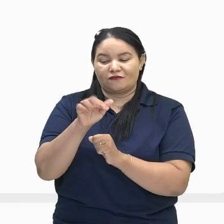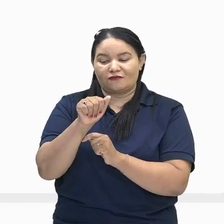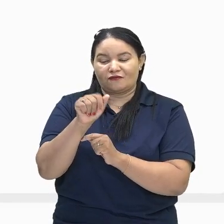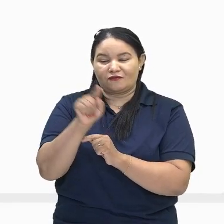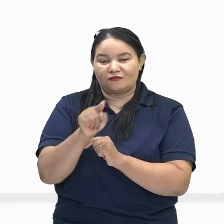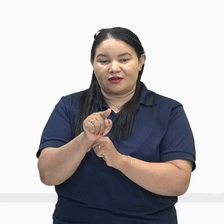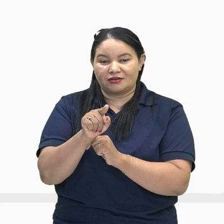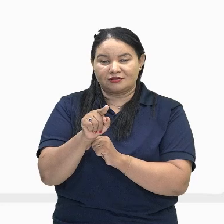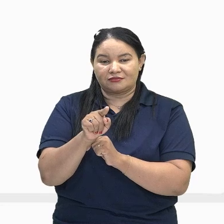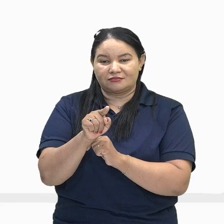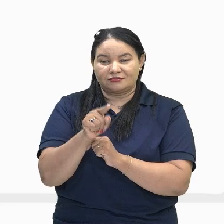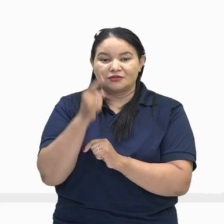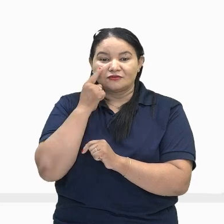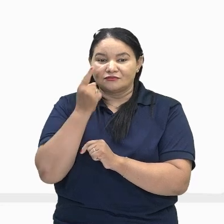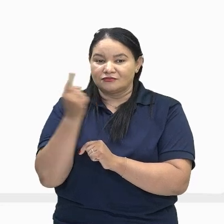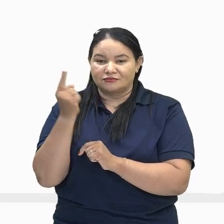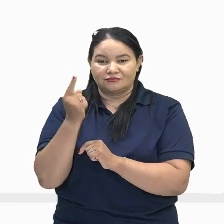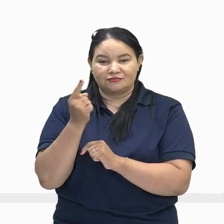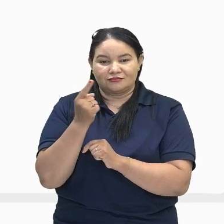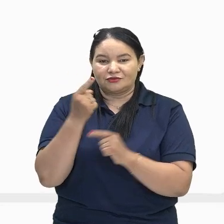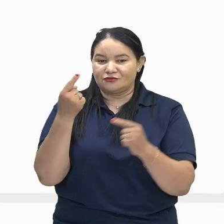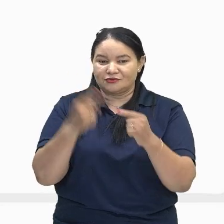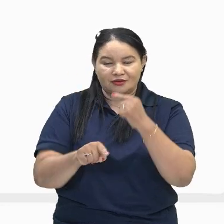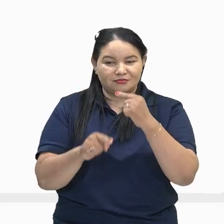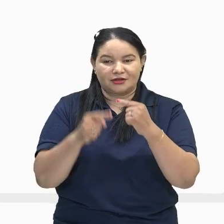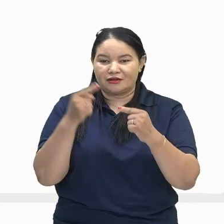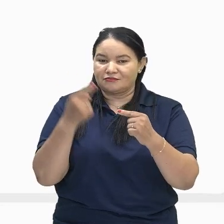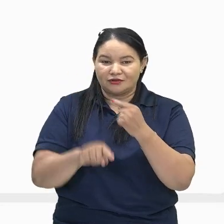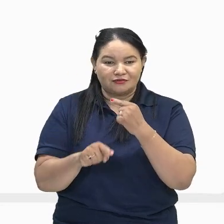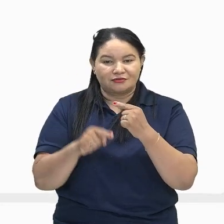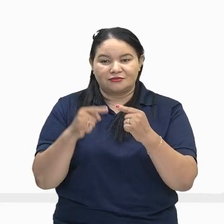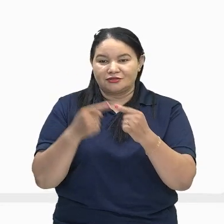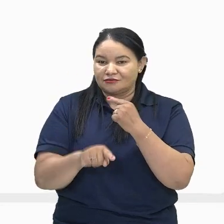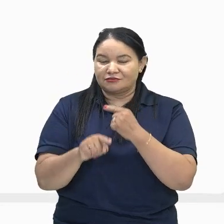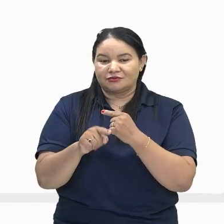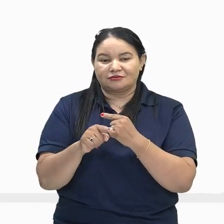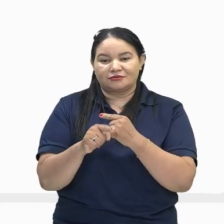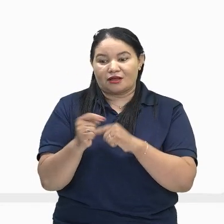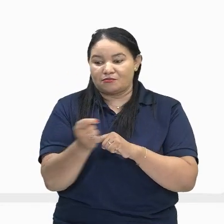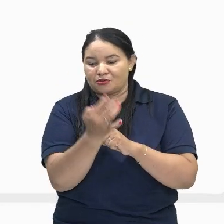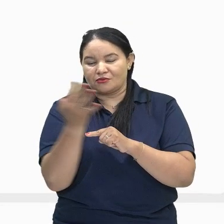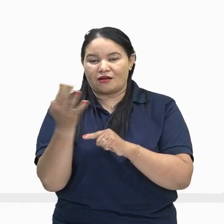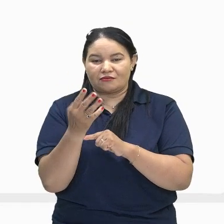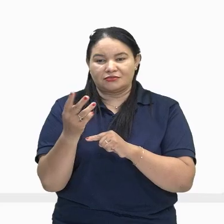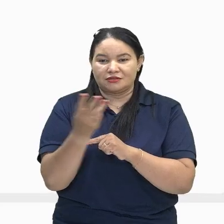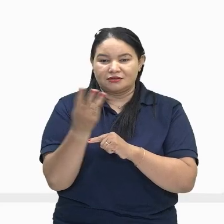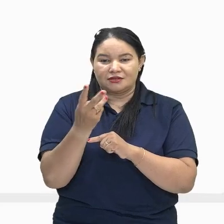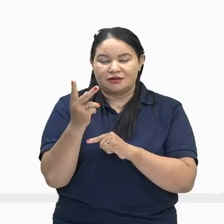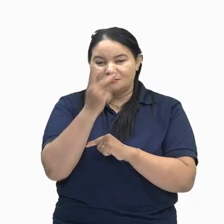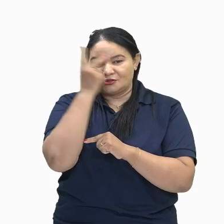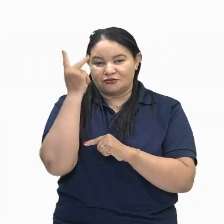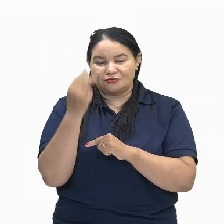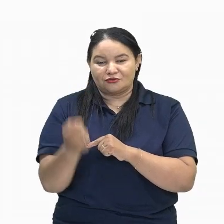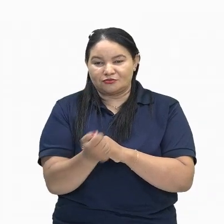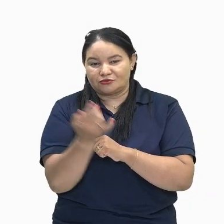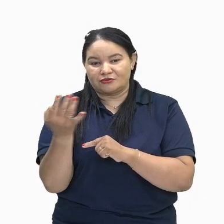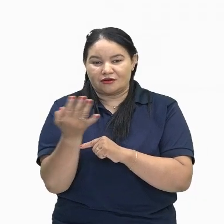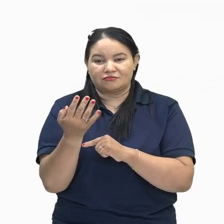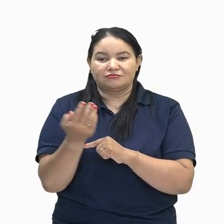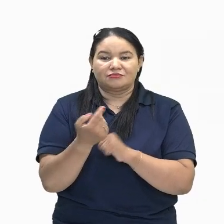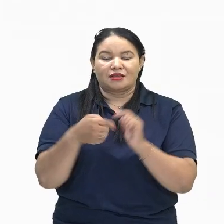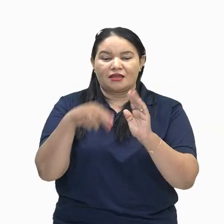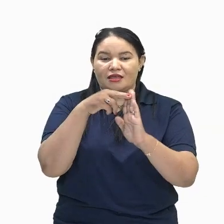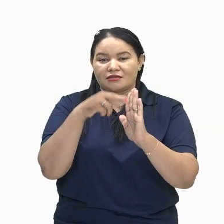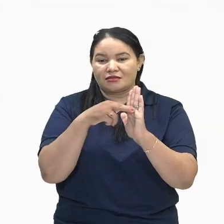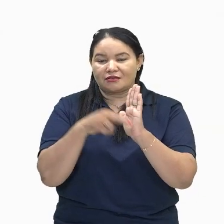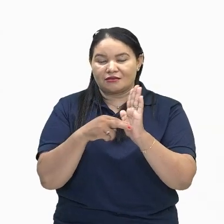essa forma que apareceu na escrita? Não. Fazem, está no plural, terceira pessoa do plural. O que a norma gramatical vai dizer para a